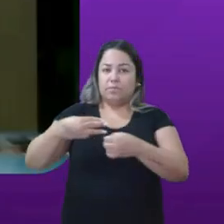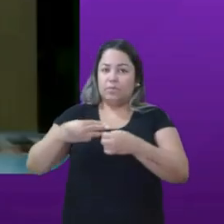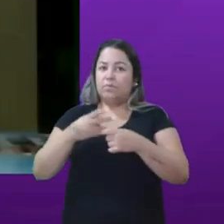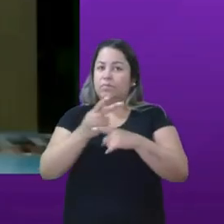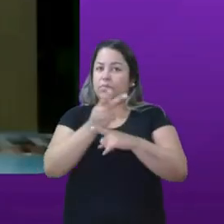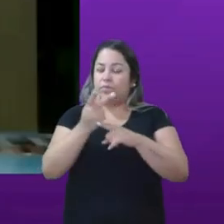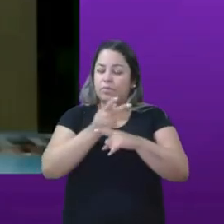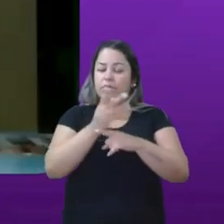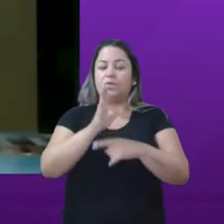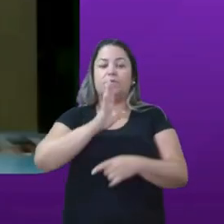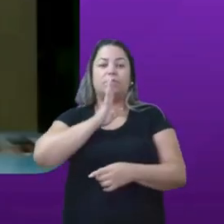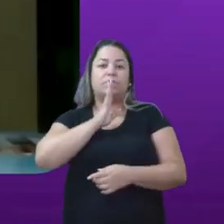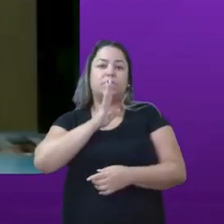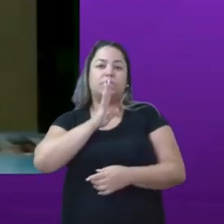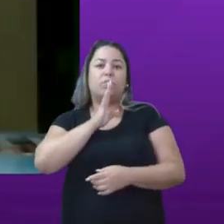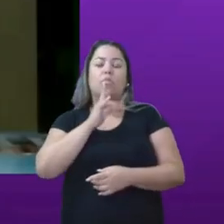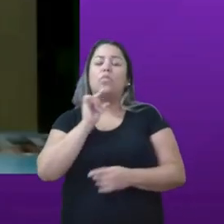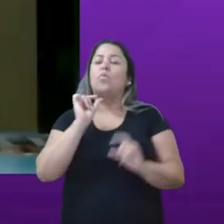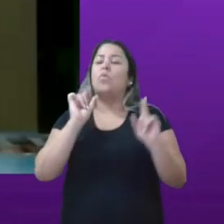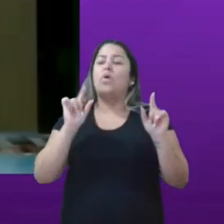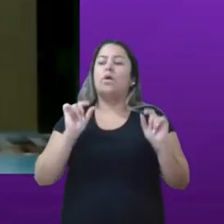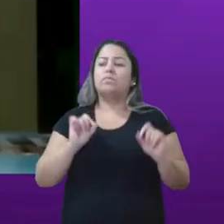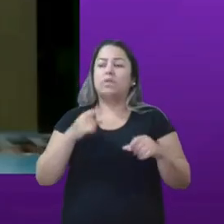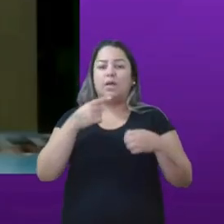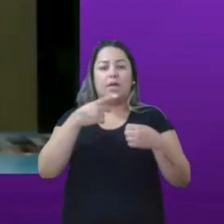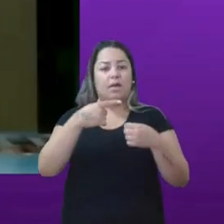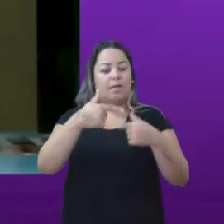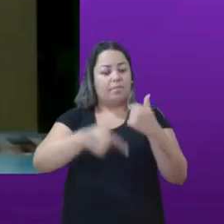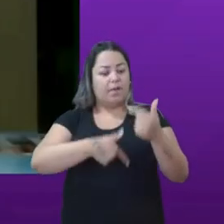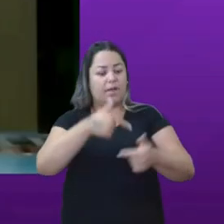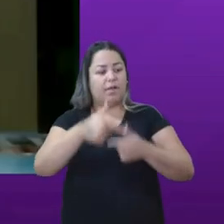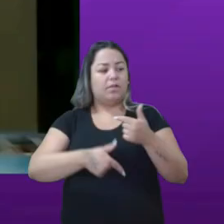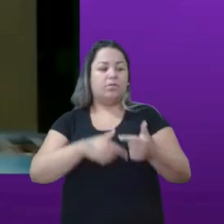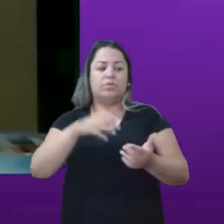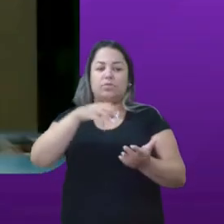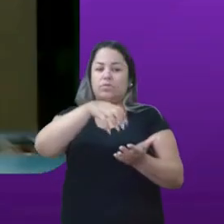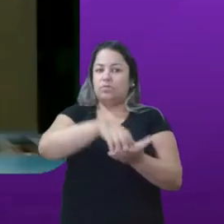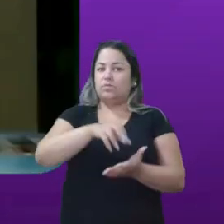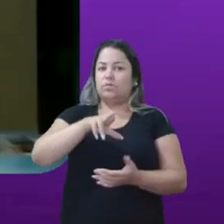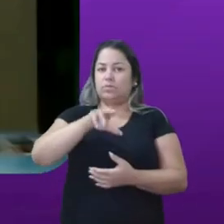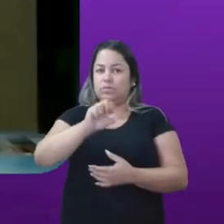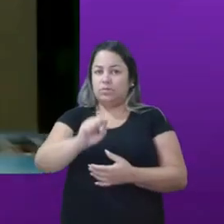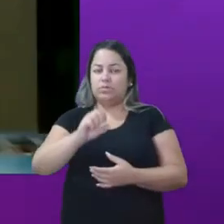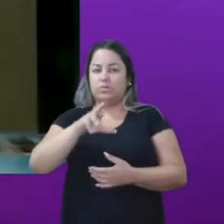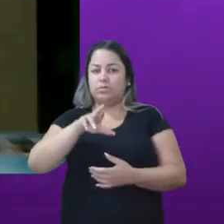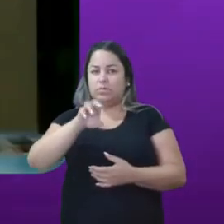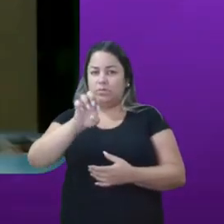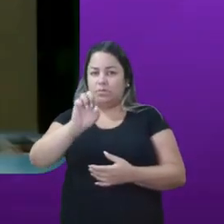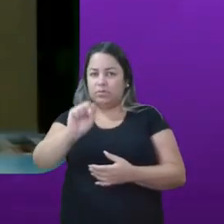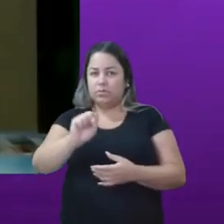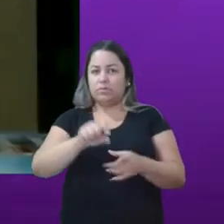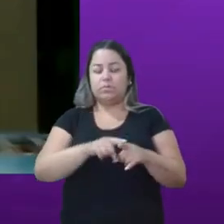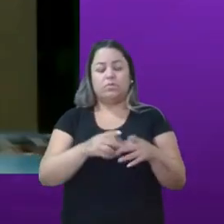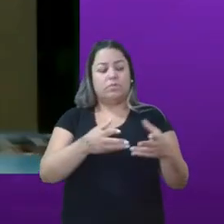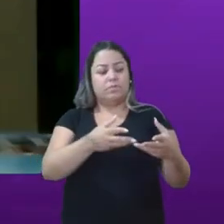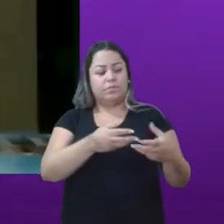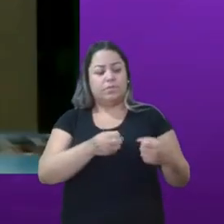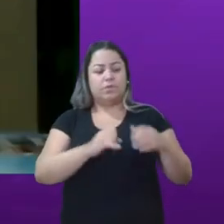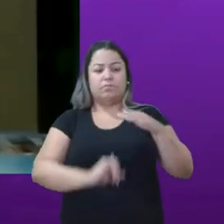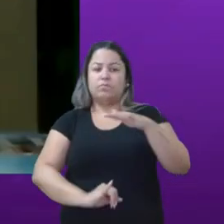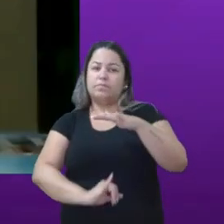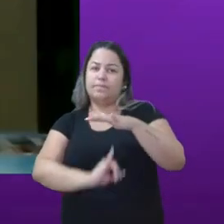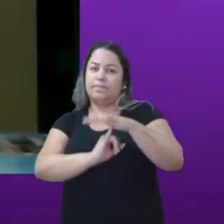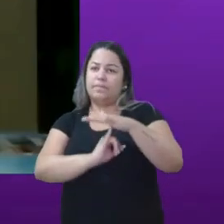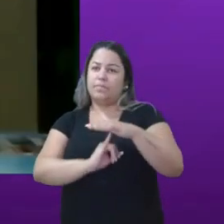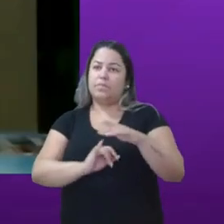procurem conhecer qual é o trabalho do CRAS, do CREAS, do Centro Pop, dos acolhimentos, das entidades,